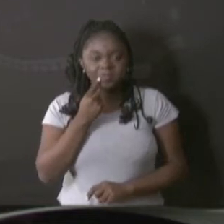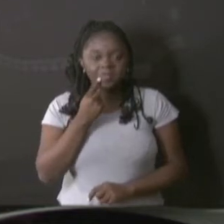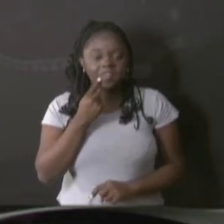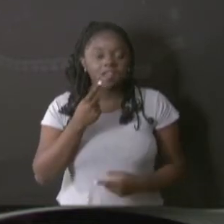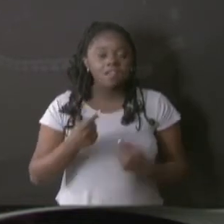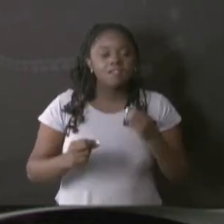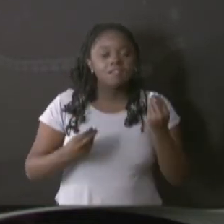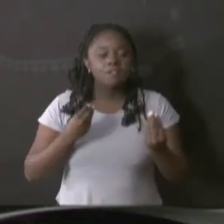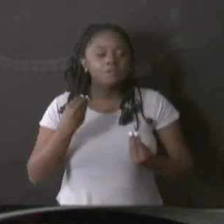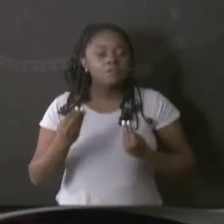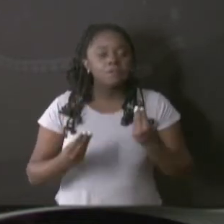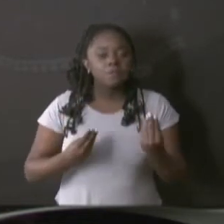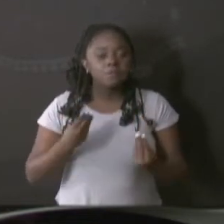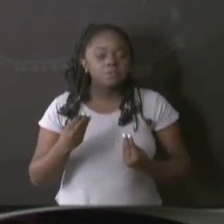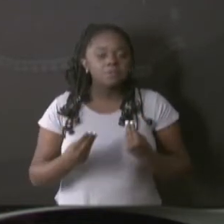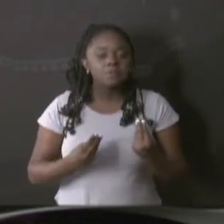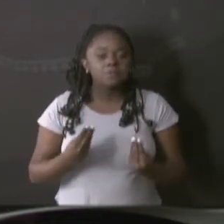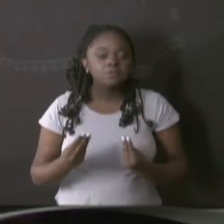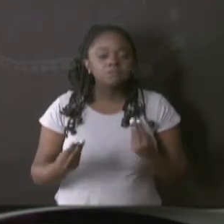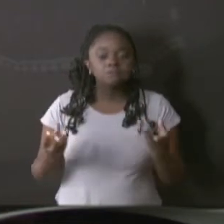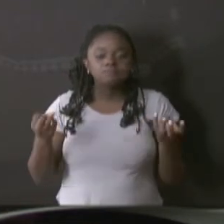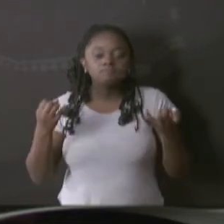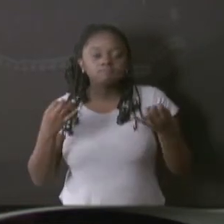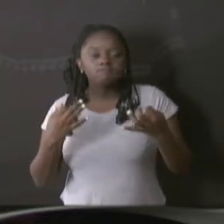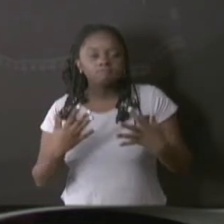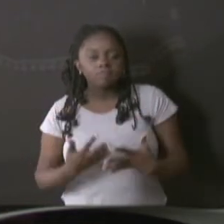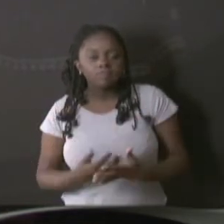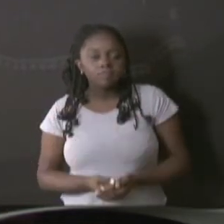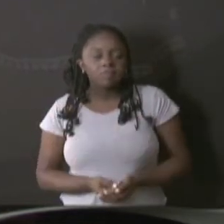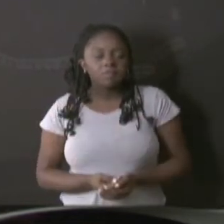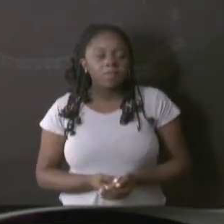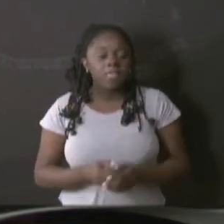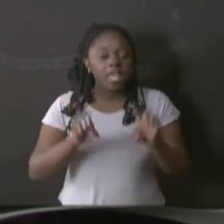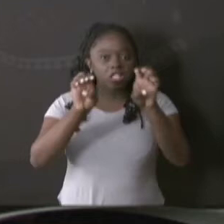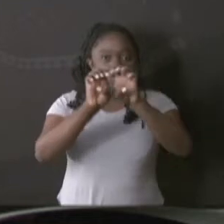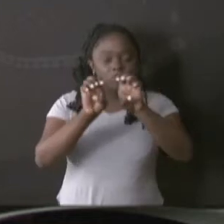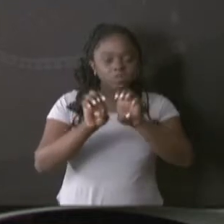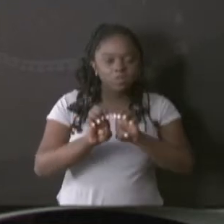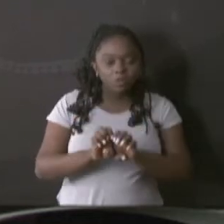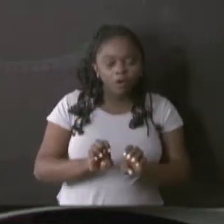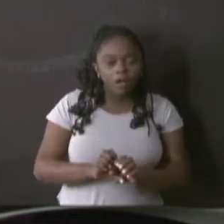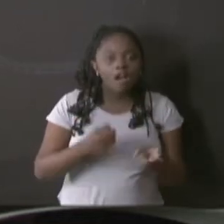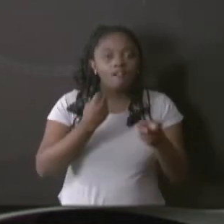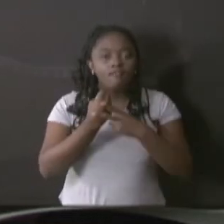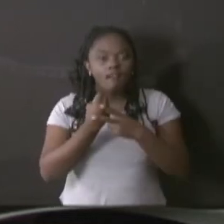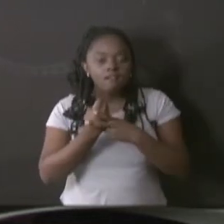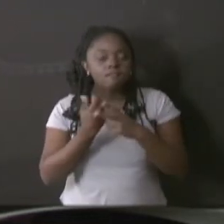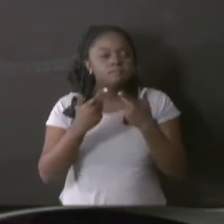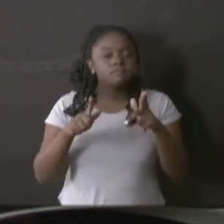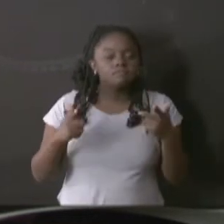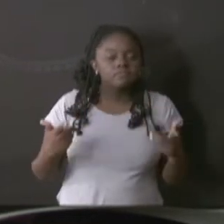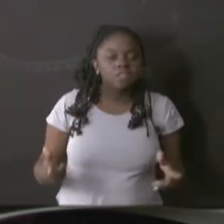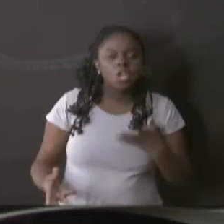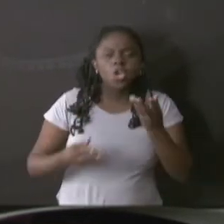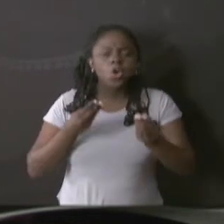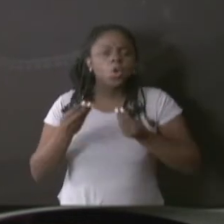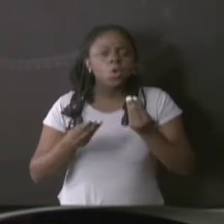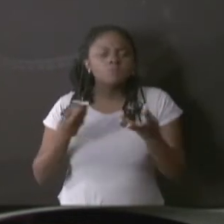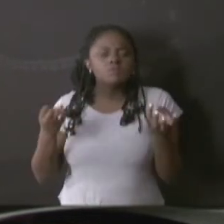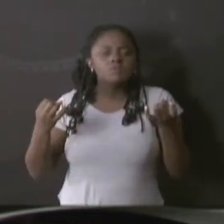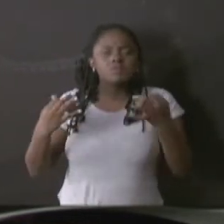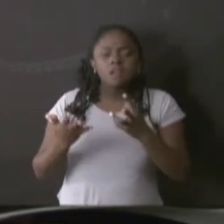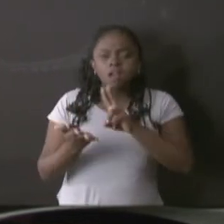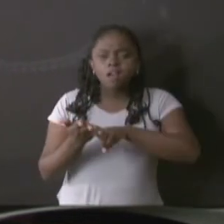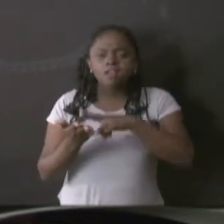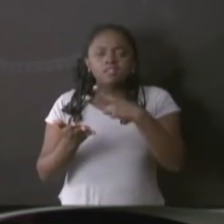um discurso... Como é que eu posso dizer? Ele não tem a nossa estrutura. Verbo, sujeito, predicado. Como é que é? Quando você